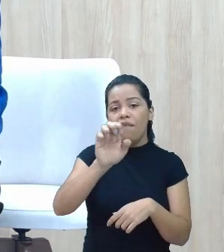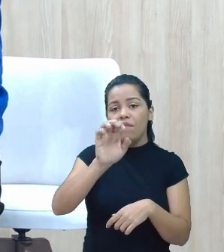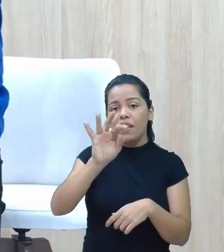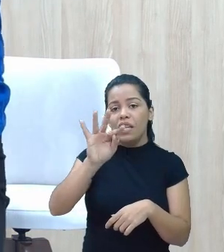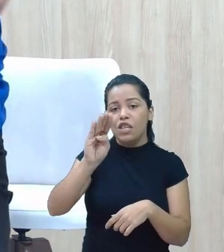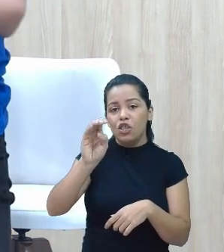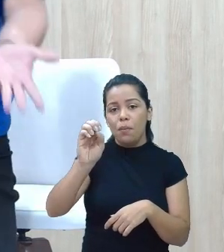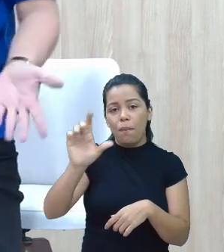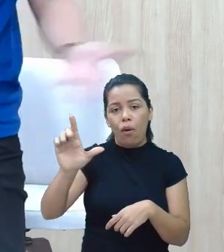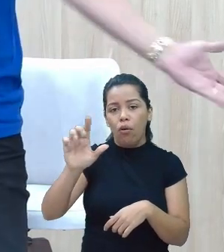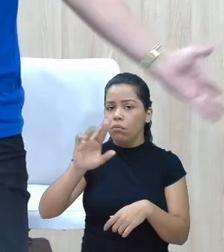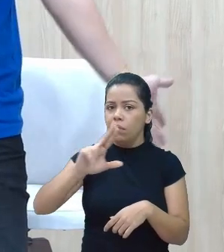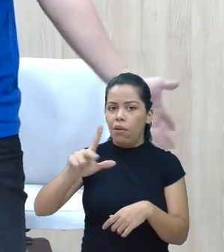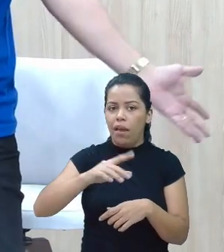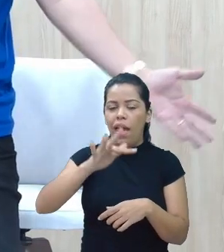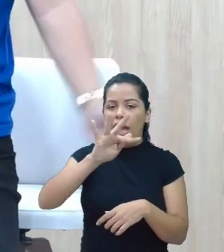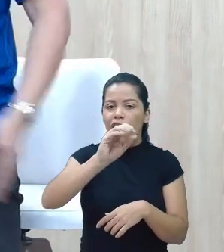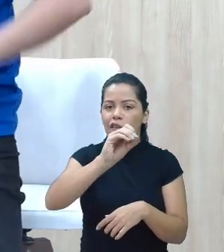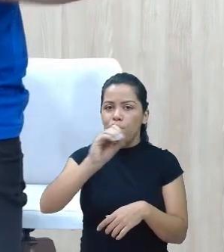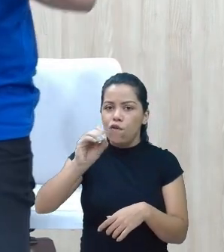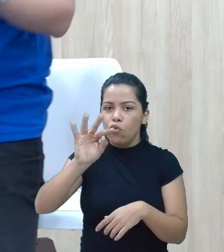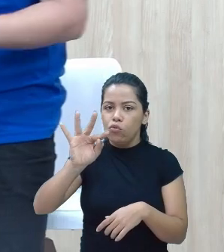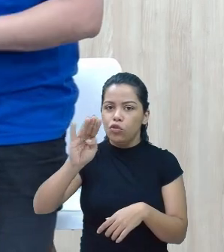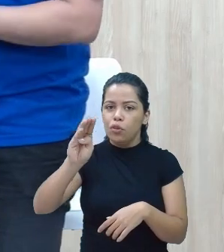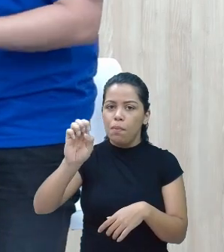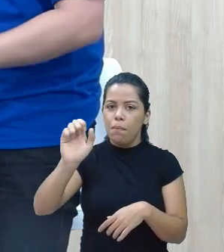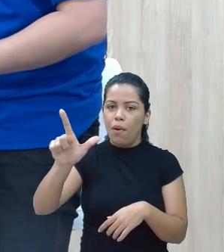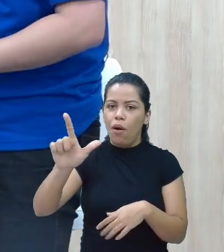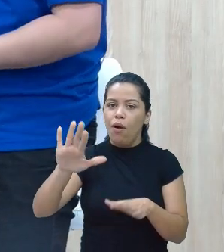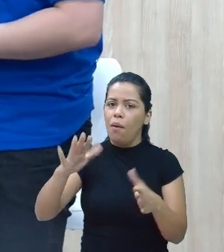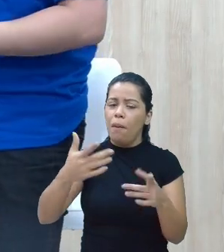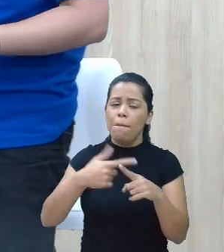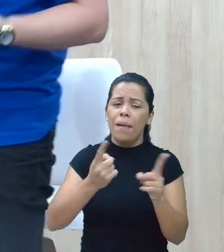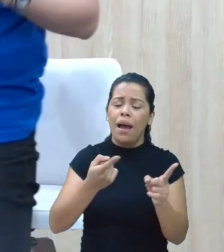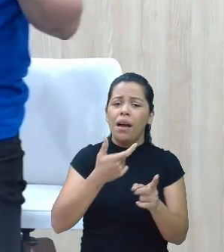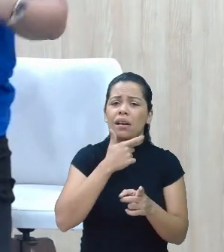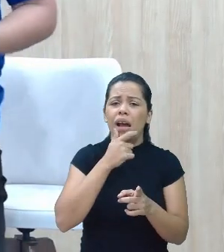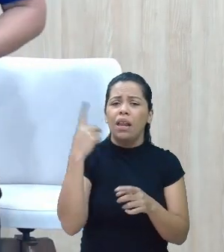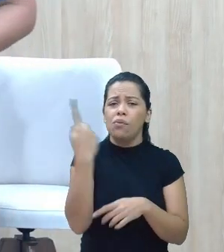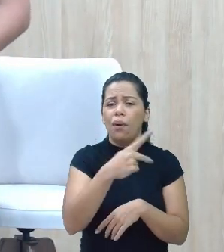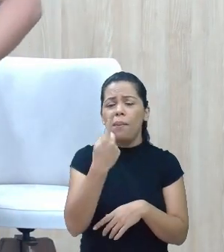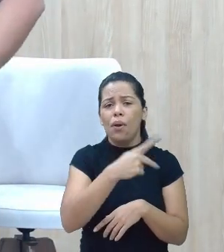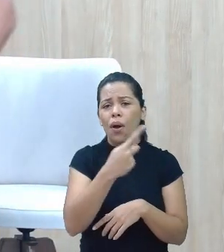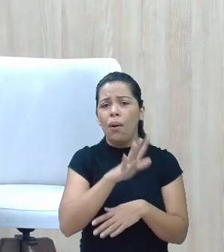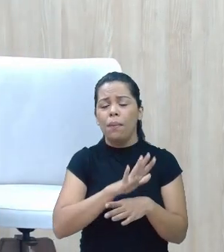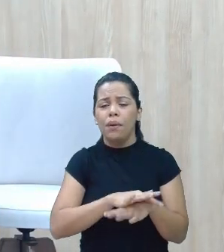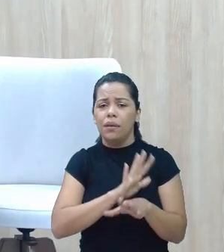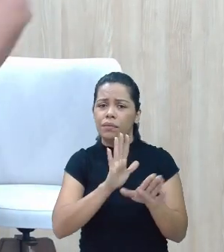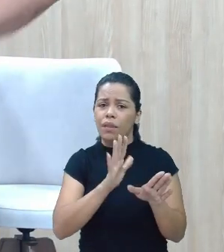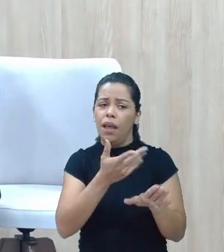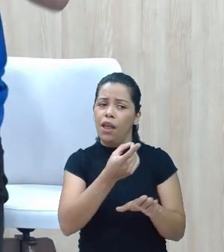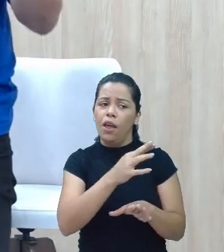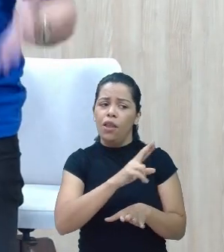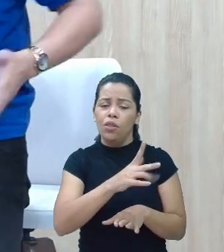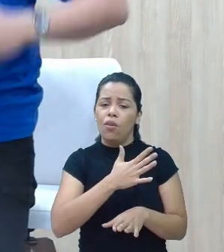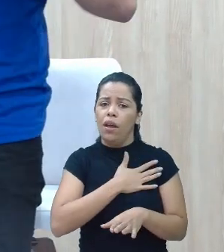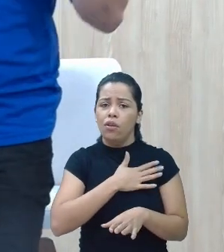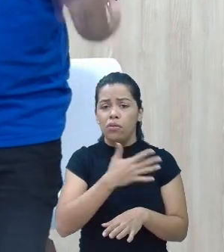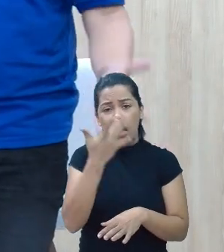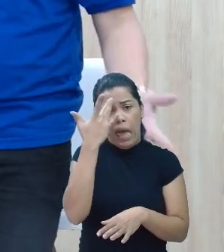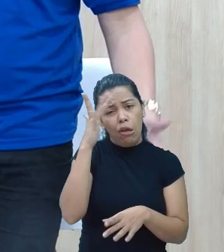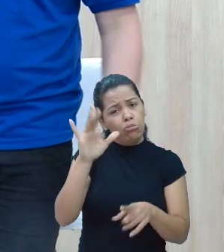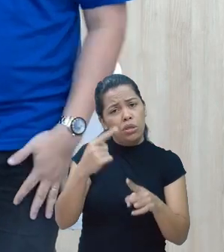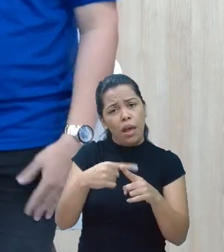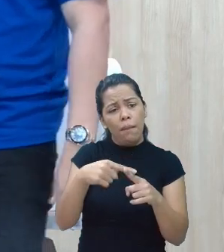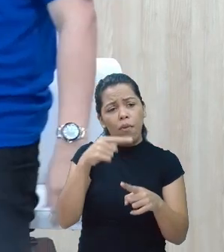deles. É irregular. A gente não pode fazer muita coisa. A gente vai vivendo e o aluno me pergunta, professor, por que é desse jeito? Não sei,